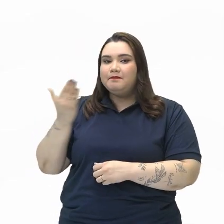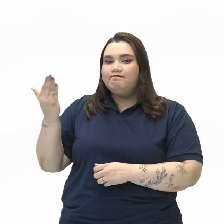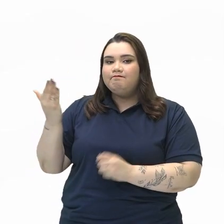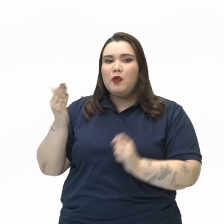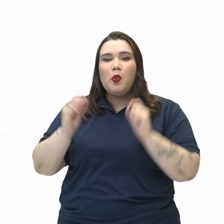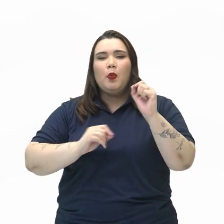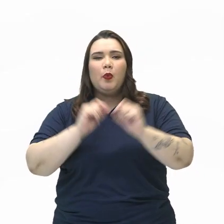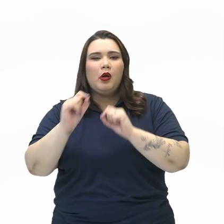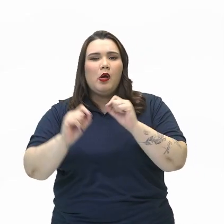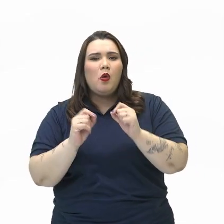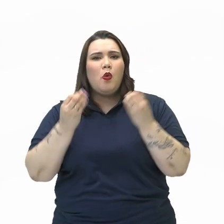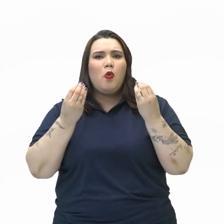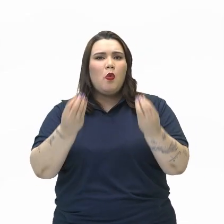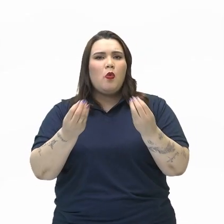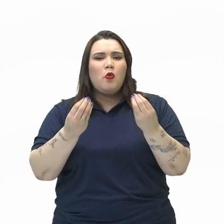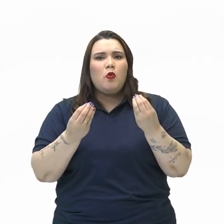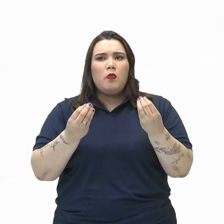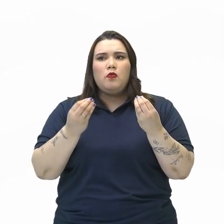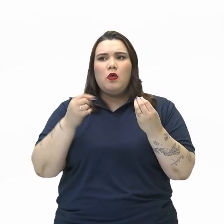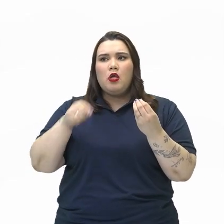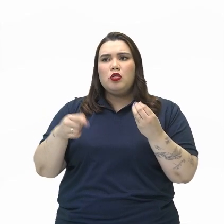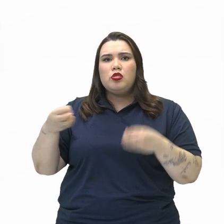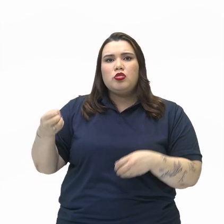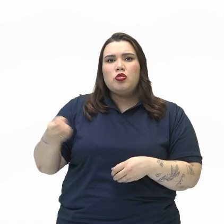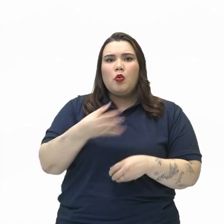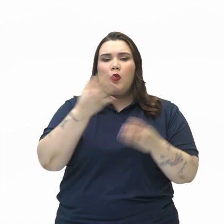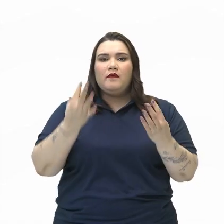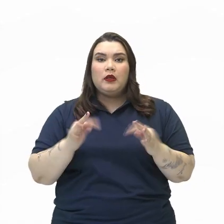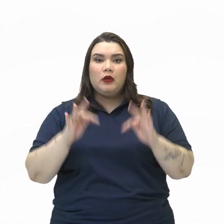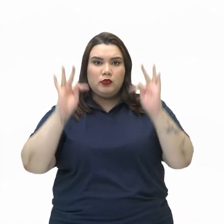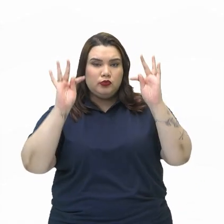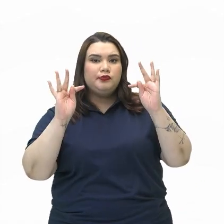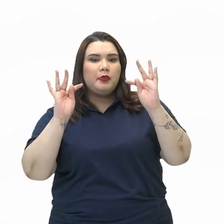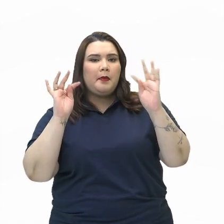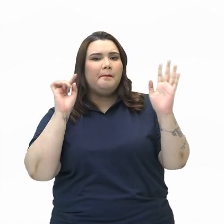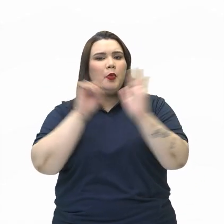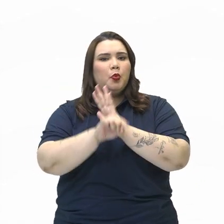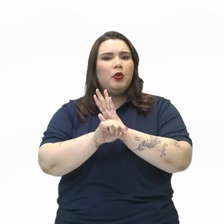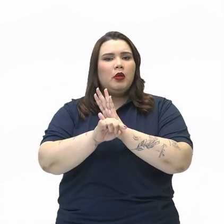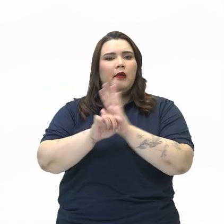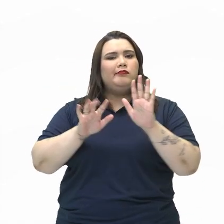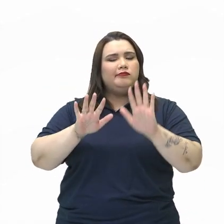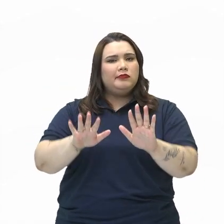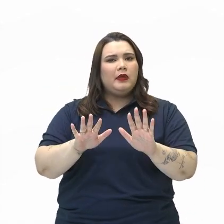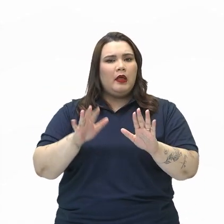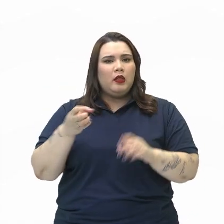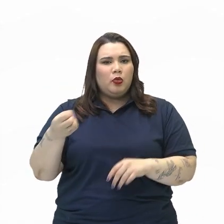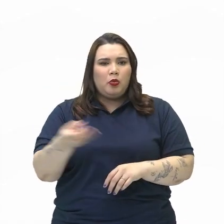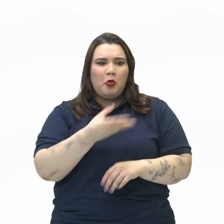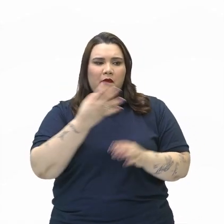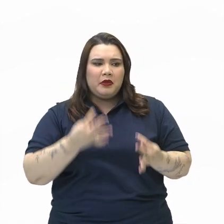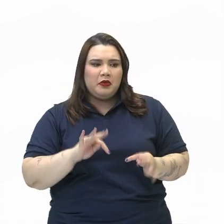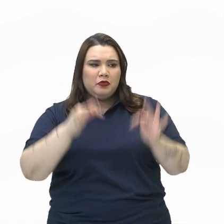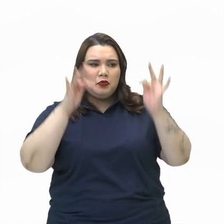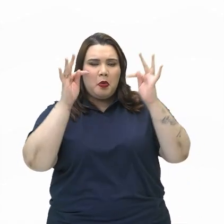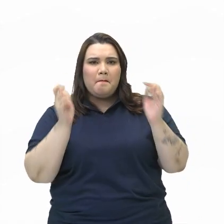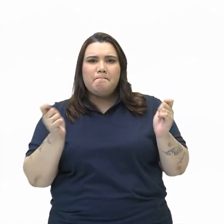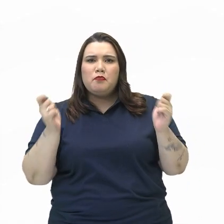é a questão das novas tecnologias. E a pergunta é: até que ponto as novas